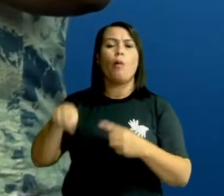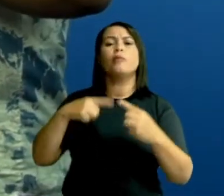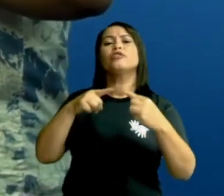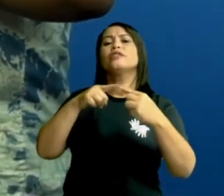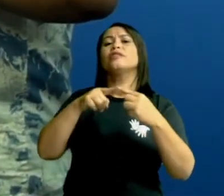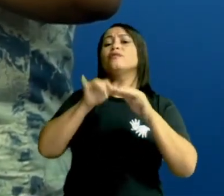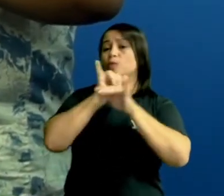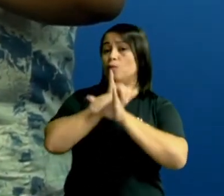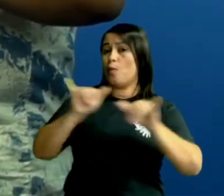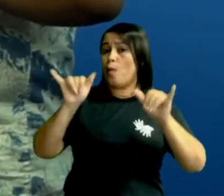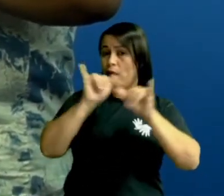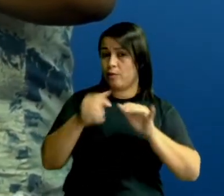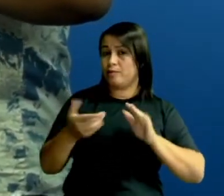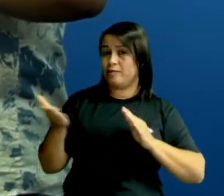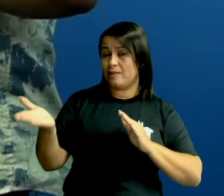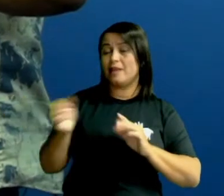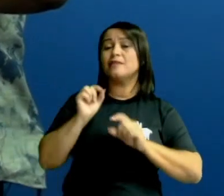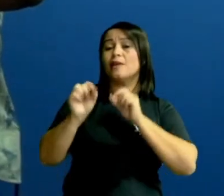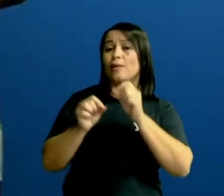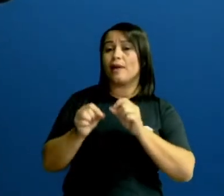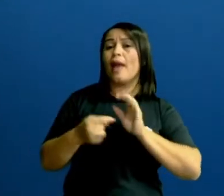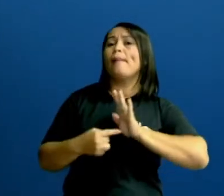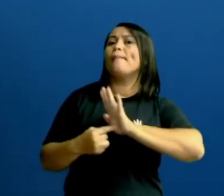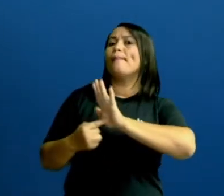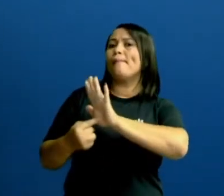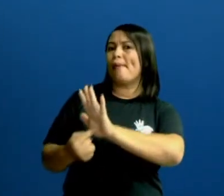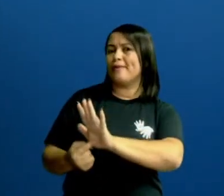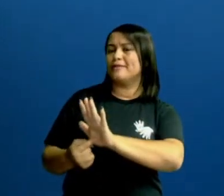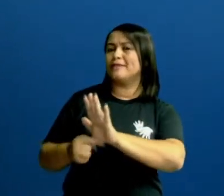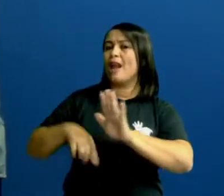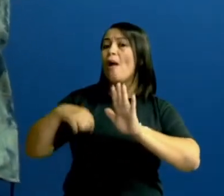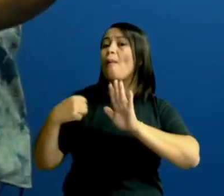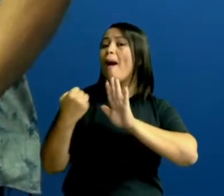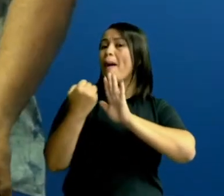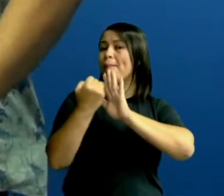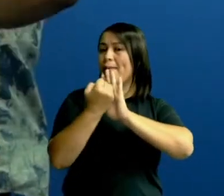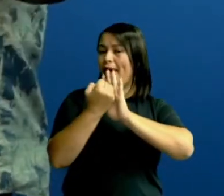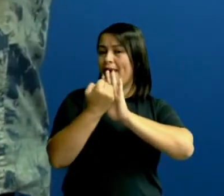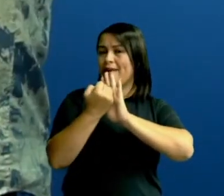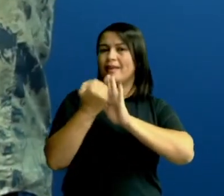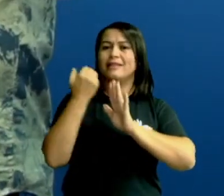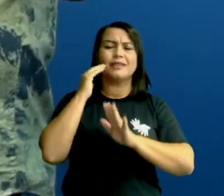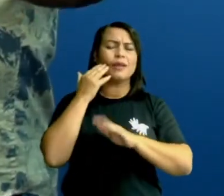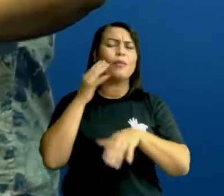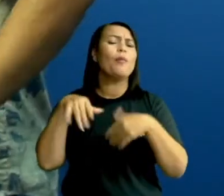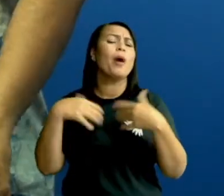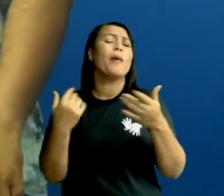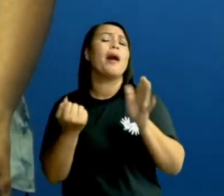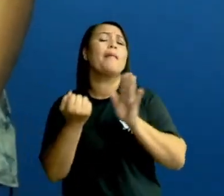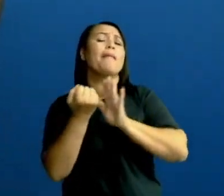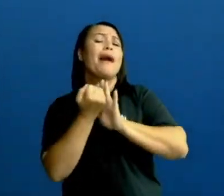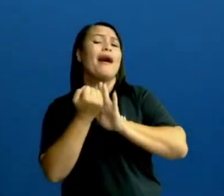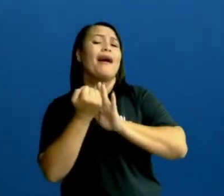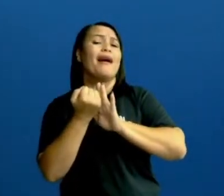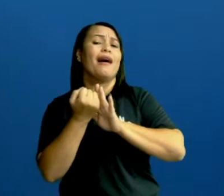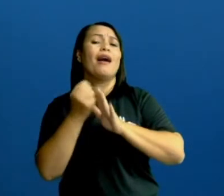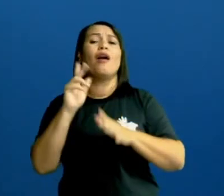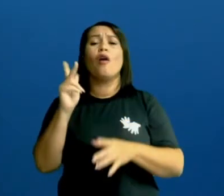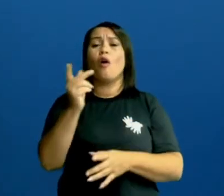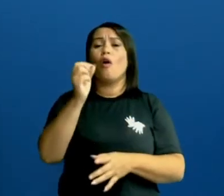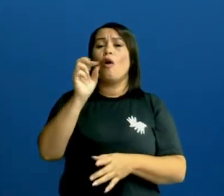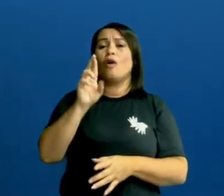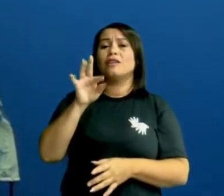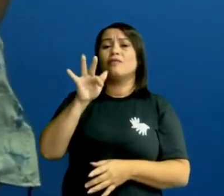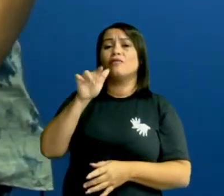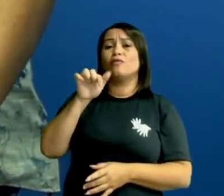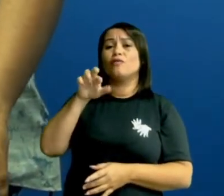objetivo desse anúncio publicitário é divulgar uma marca, uma empresa, um serviço. E qual é essa marca?